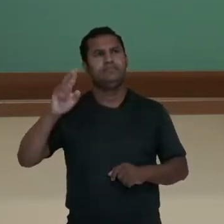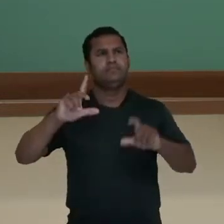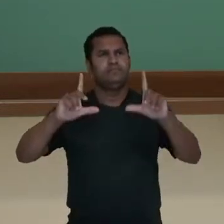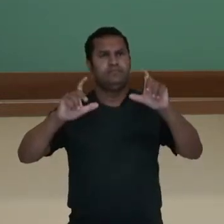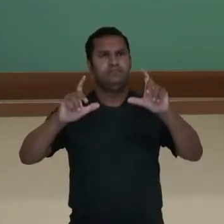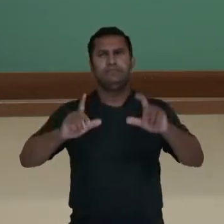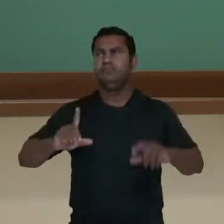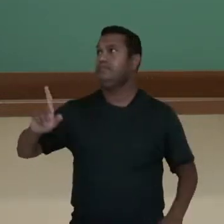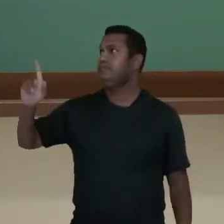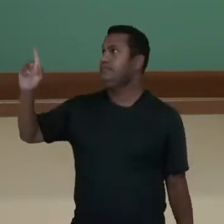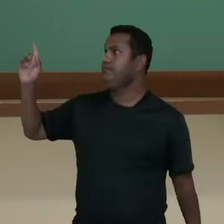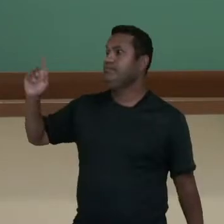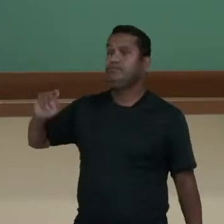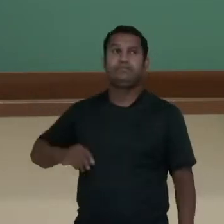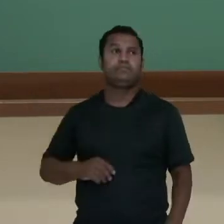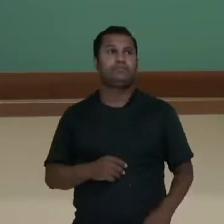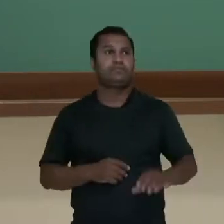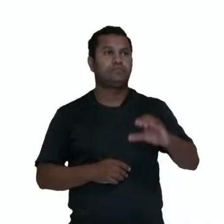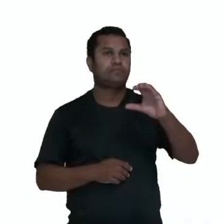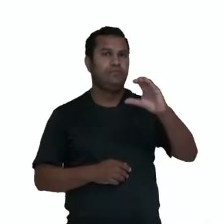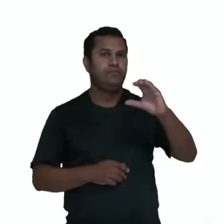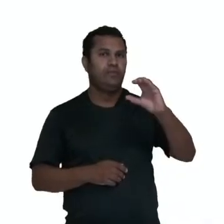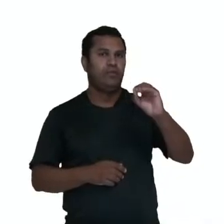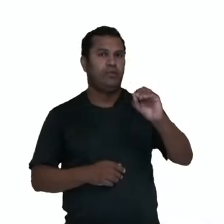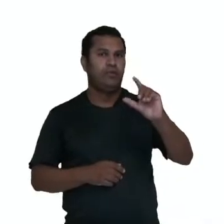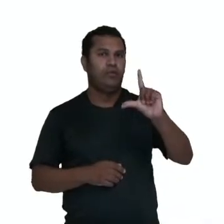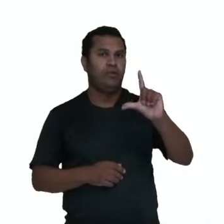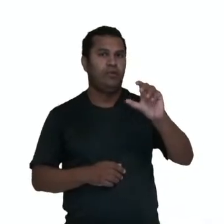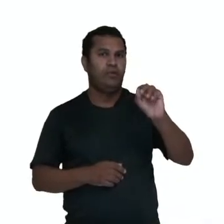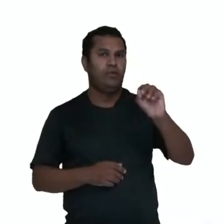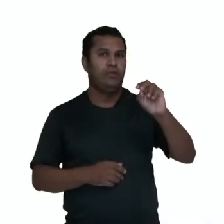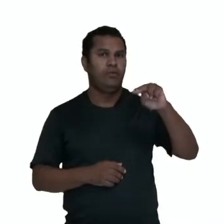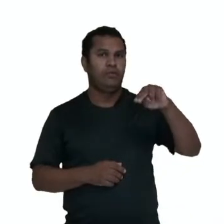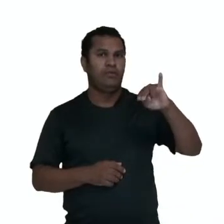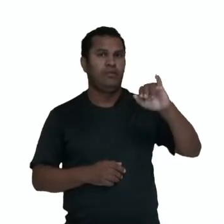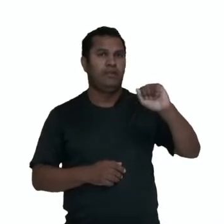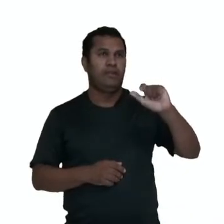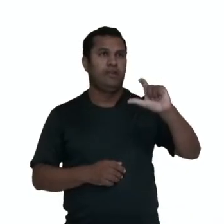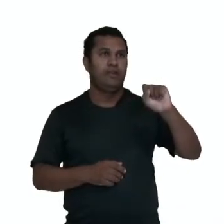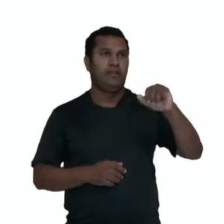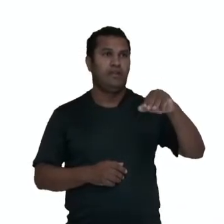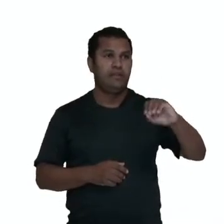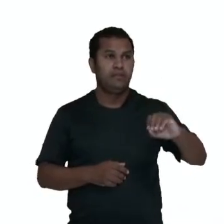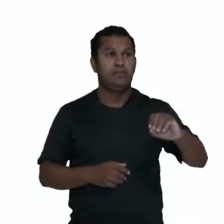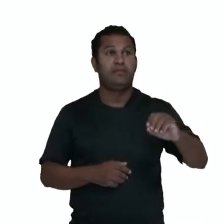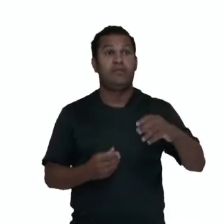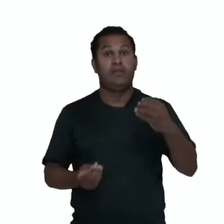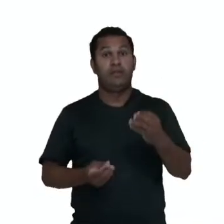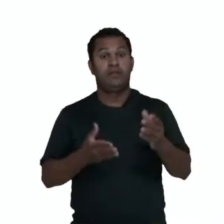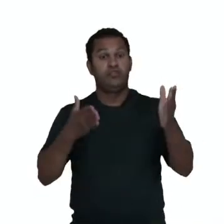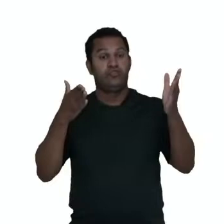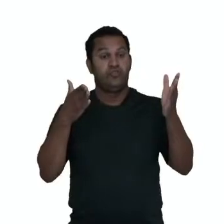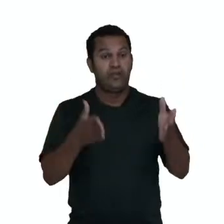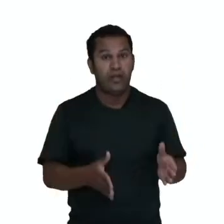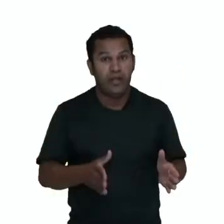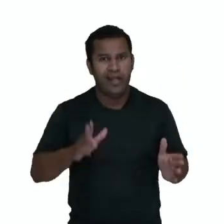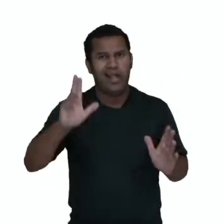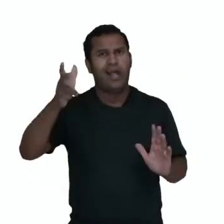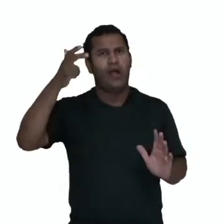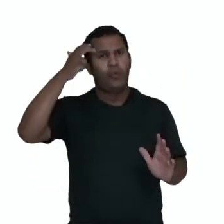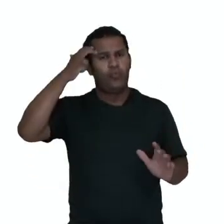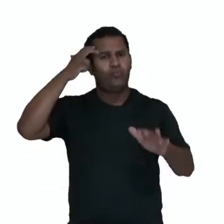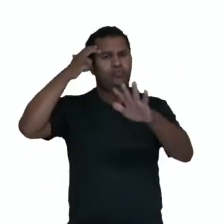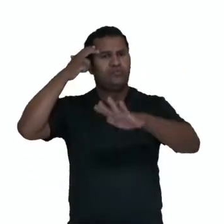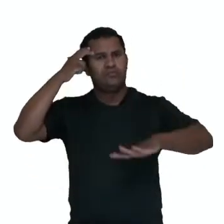esse não respeito que os europeus tiveram às culturas já existentes aqui na América. Nós